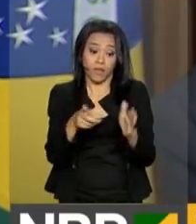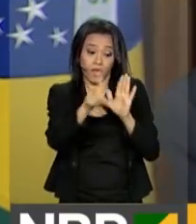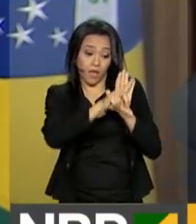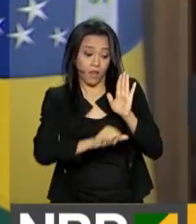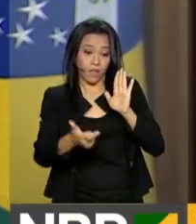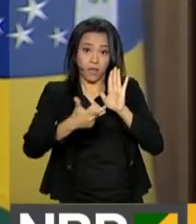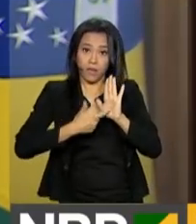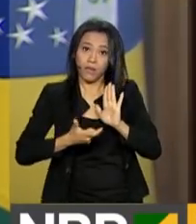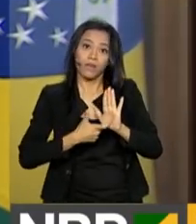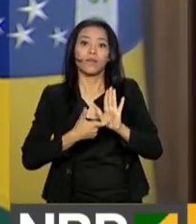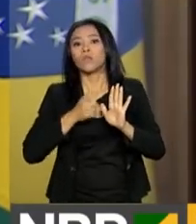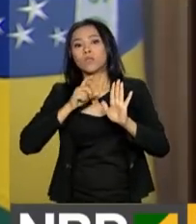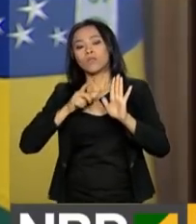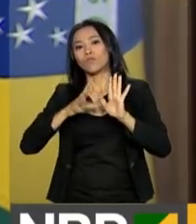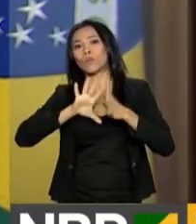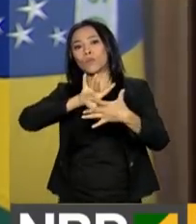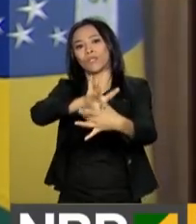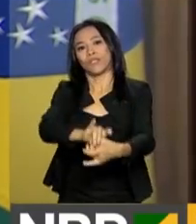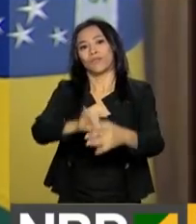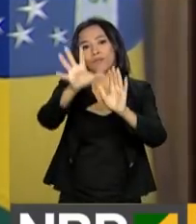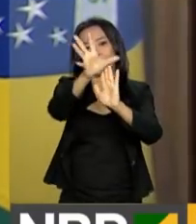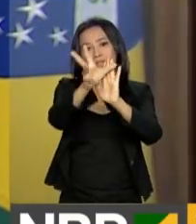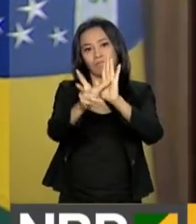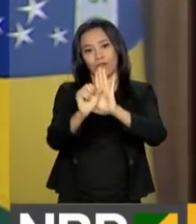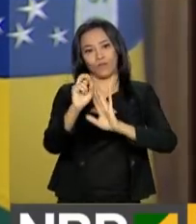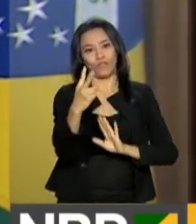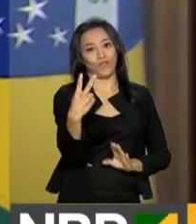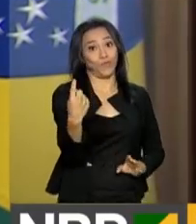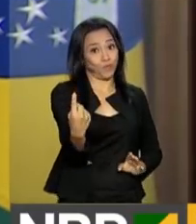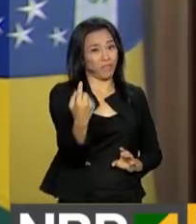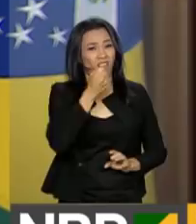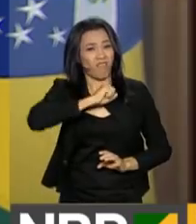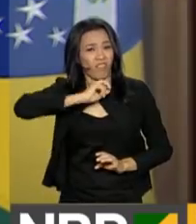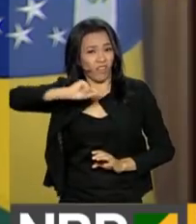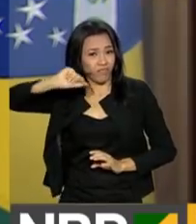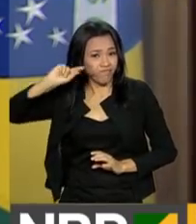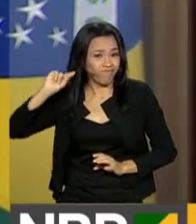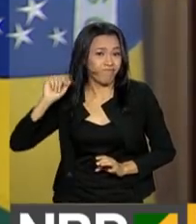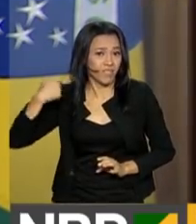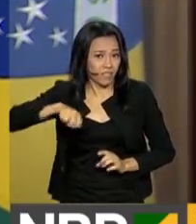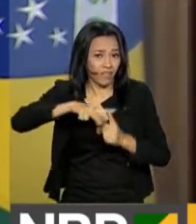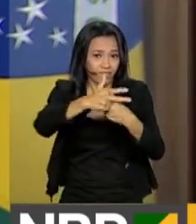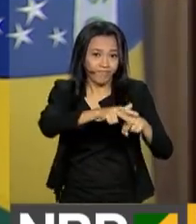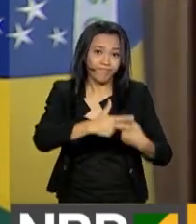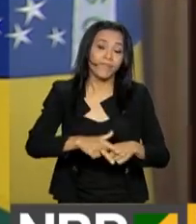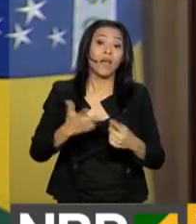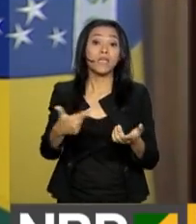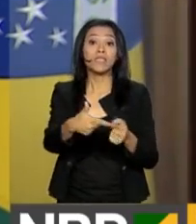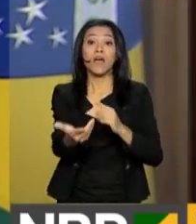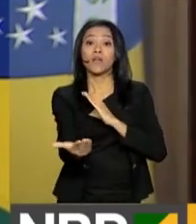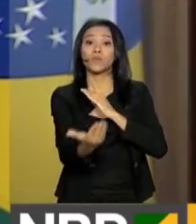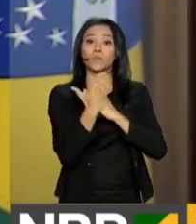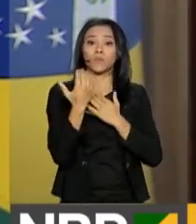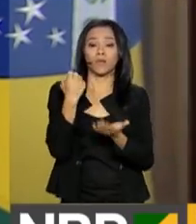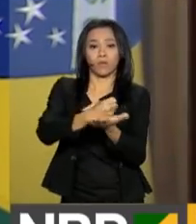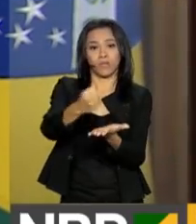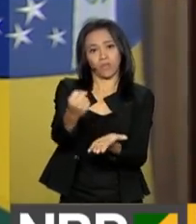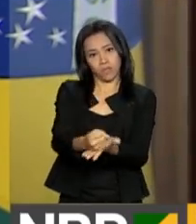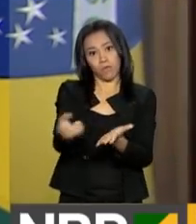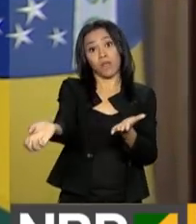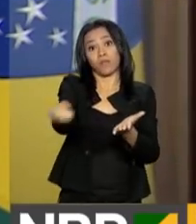para o século 21 a ajuda a contratação aliás o